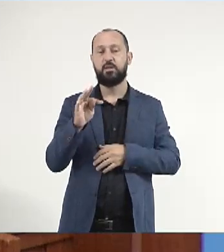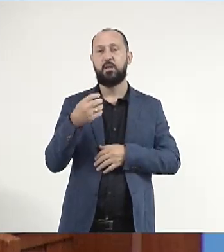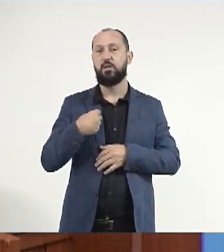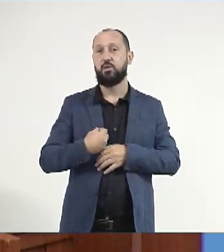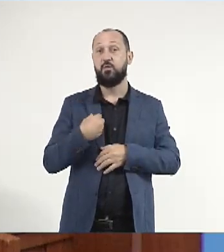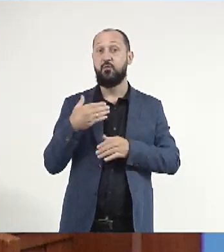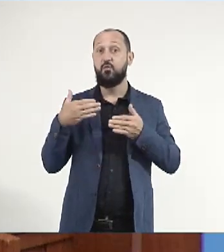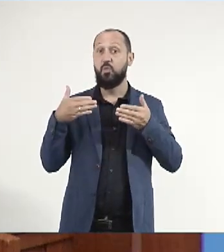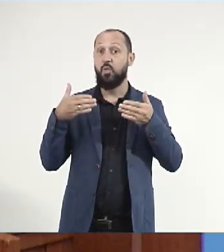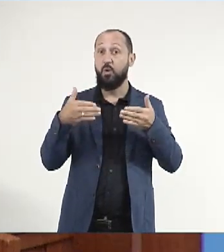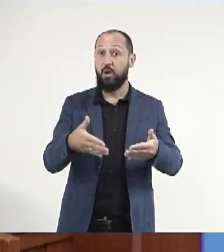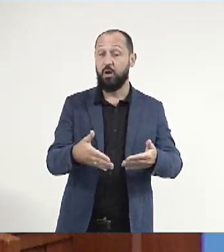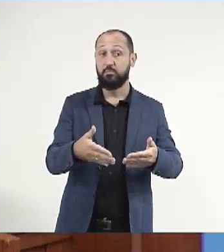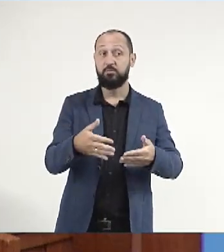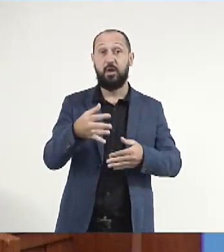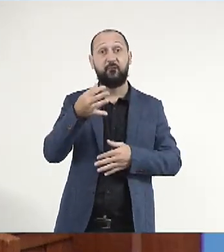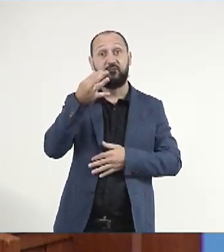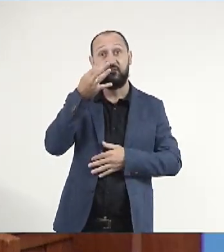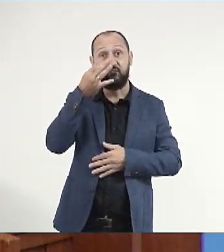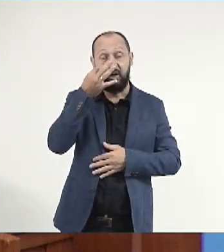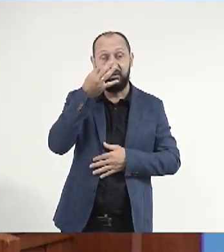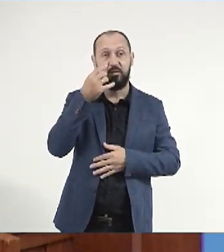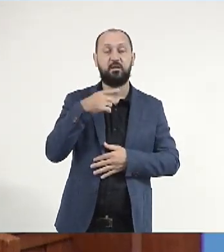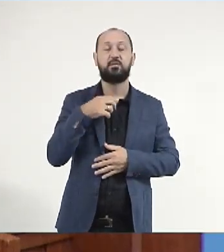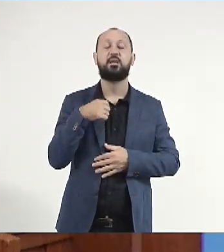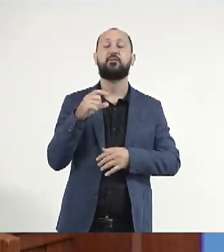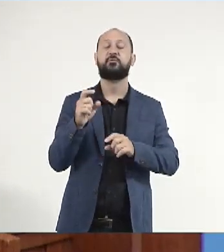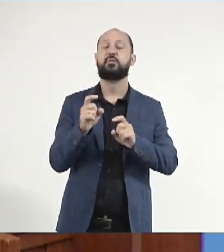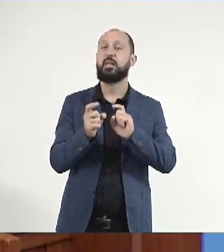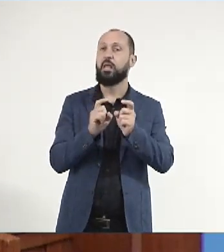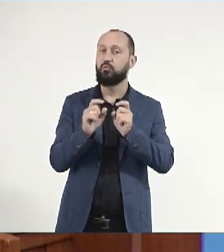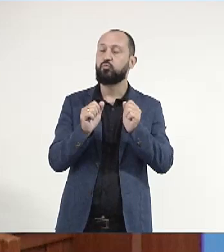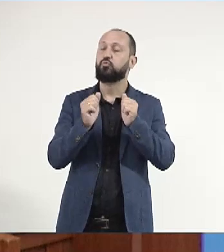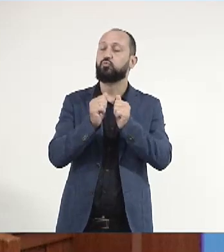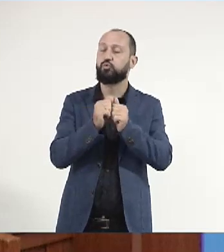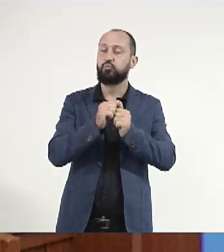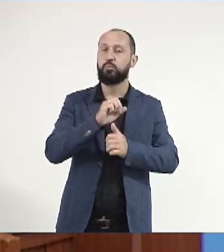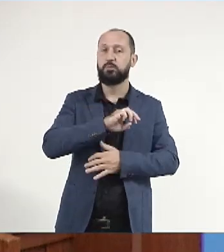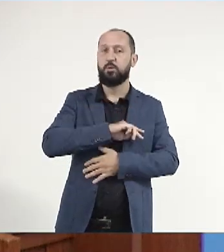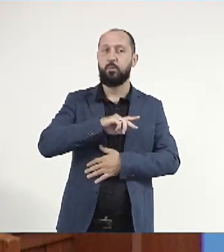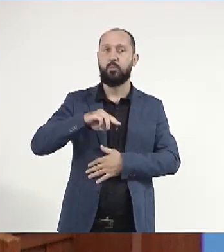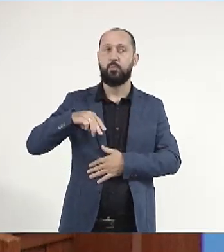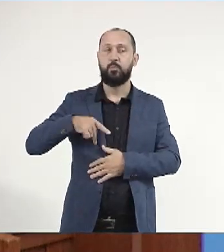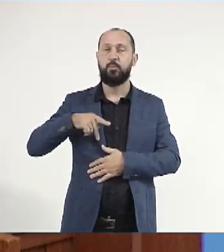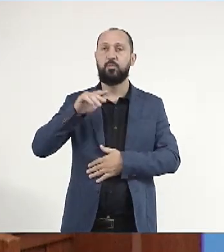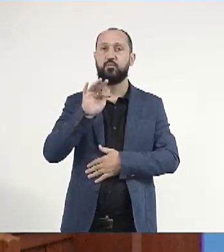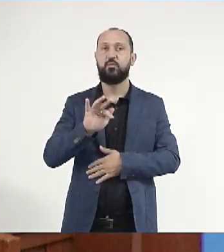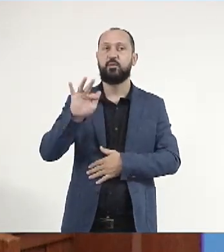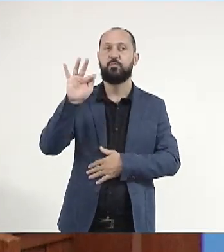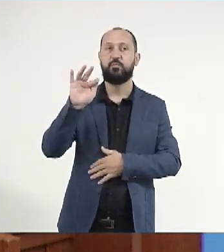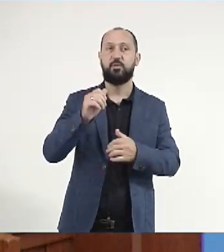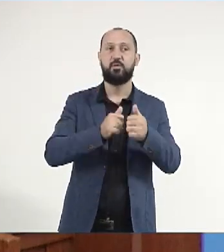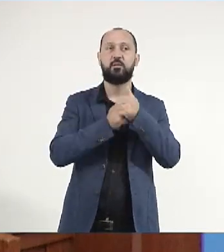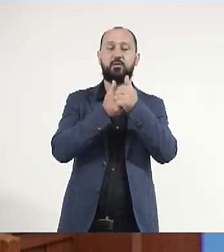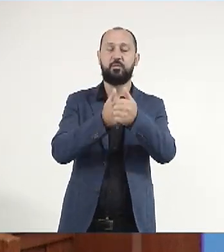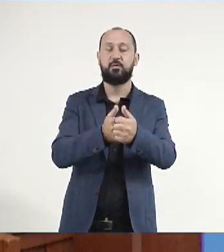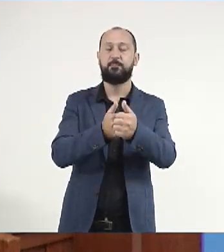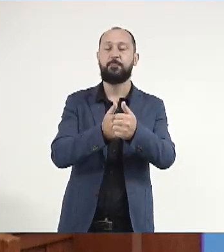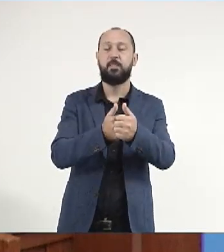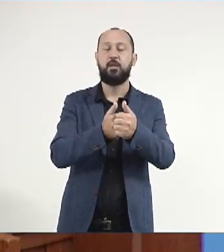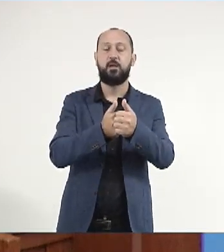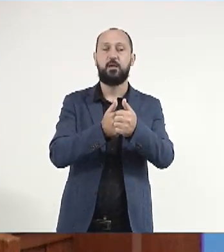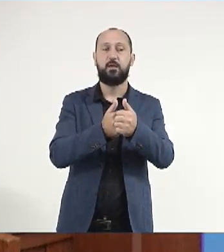esteve no local, esteve na reunião também do Ministério Público Federal e também acompanhou a